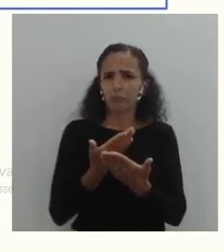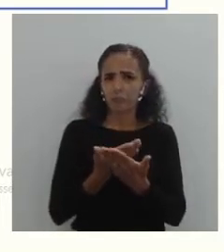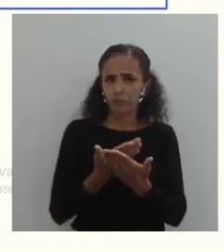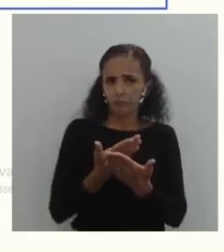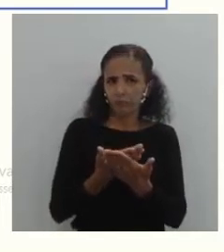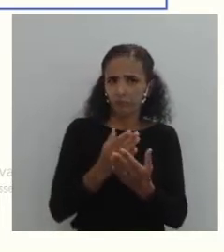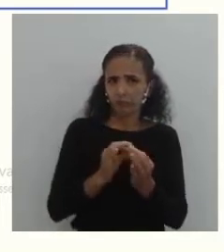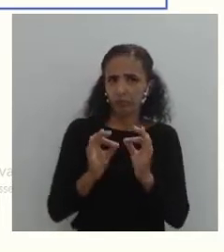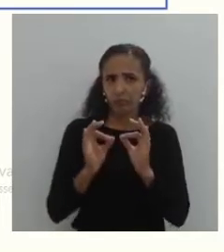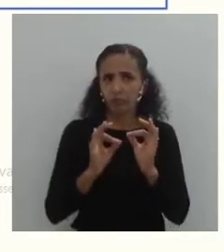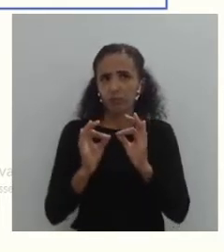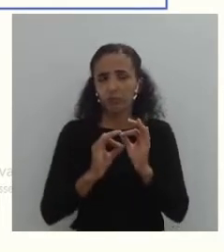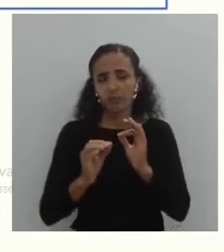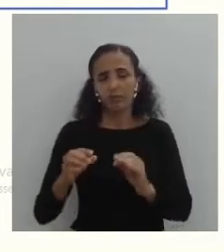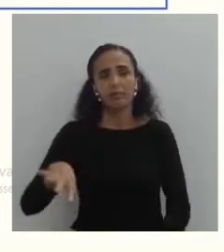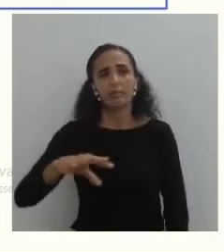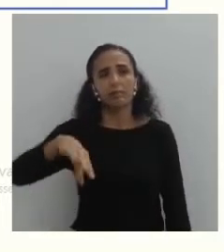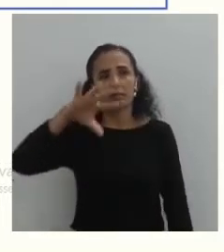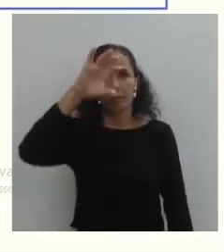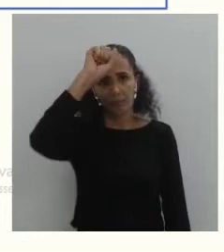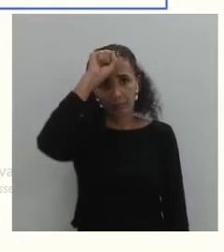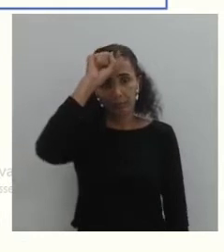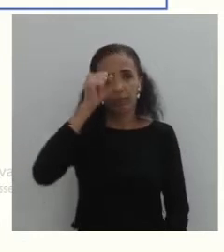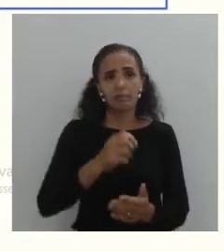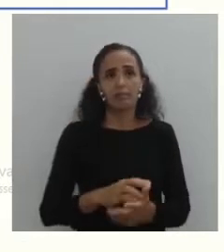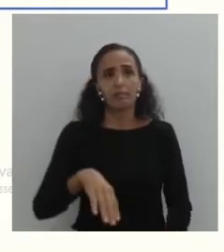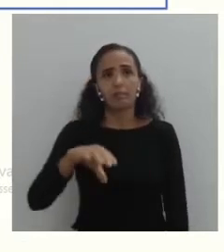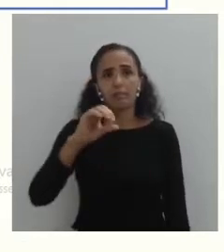3,8 milhões, declaram-se espíritas.